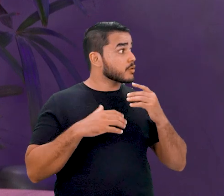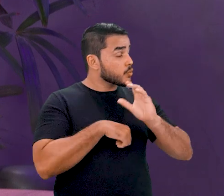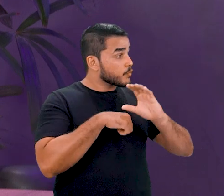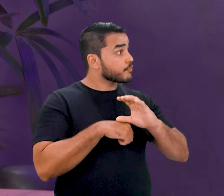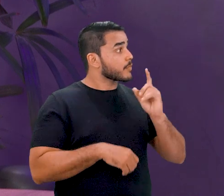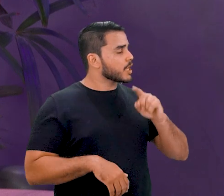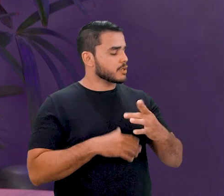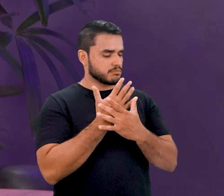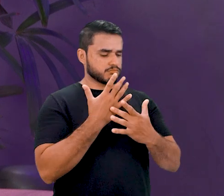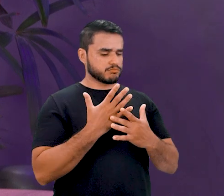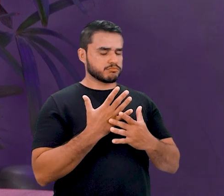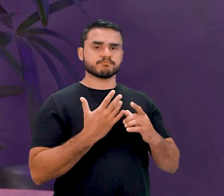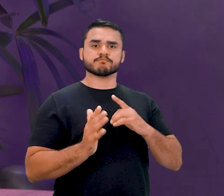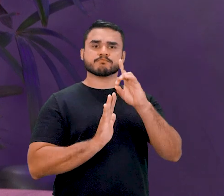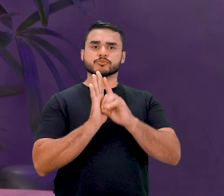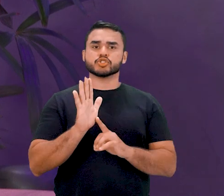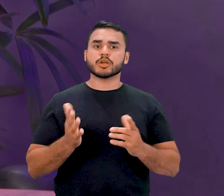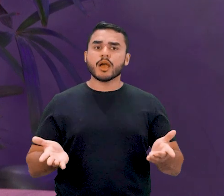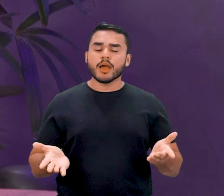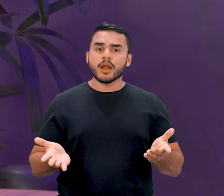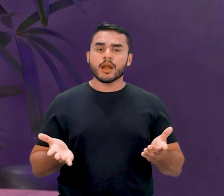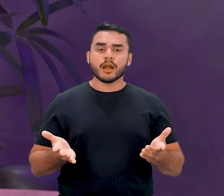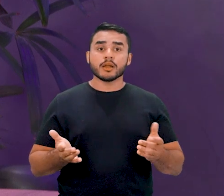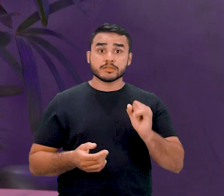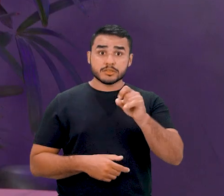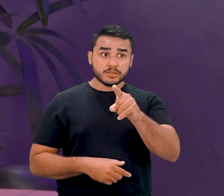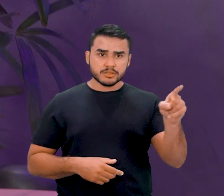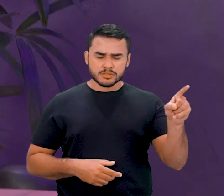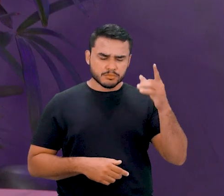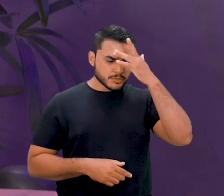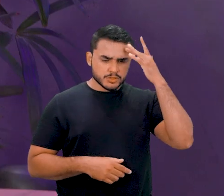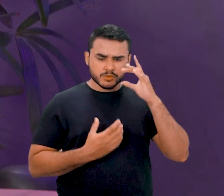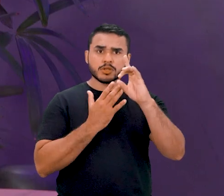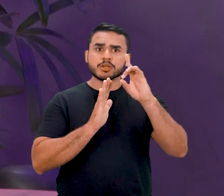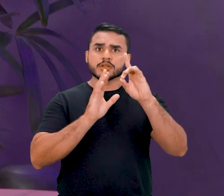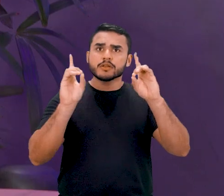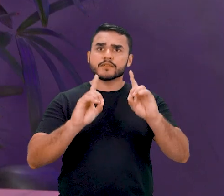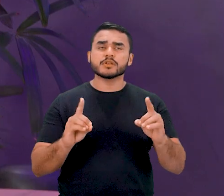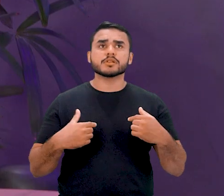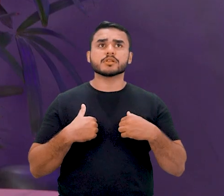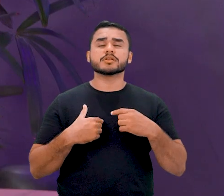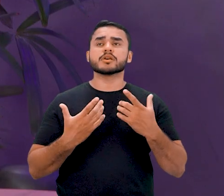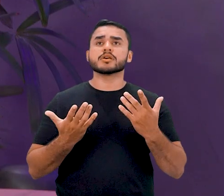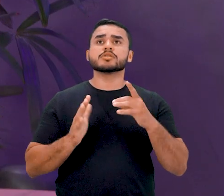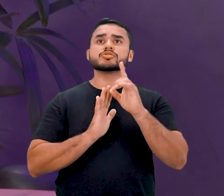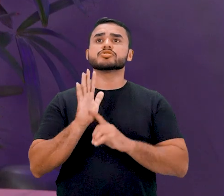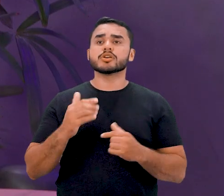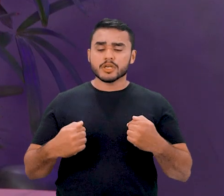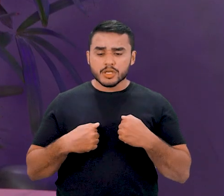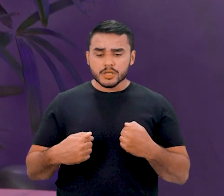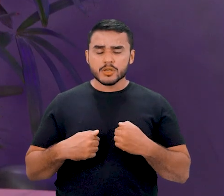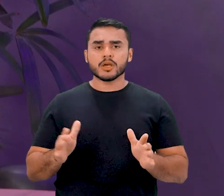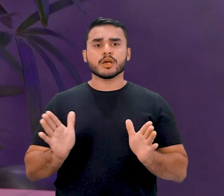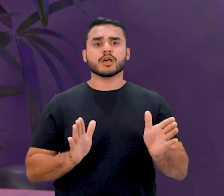com deficiência ela vai buscar o serviço de saúde, ela tem o direito de entender o que está acontecendo com o corpo dela. É verdade. Não